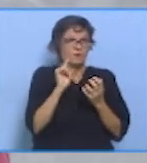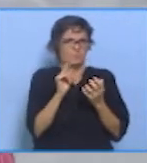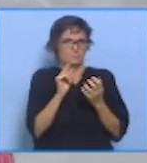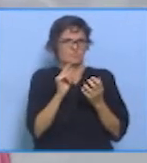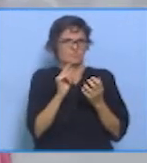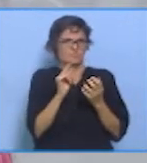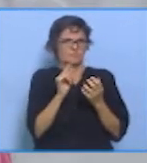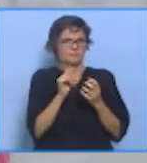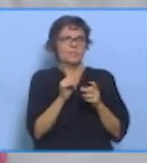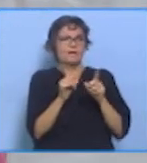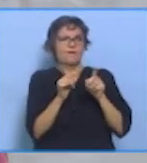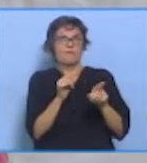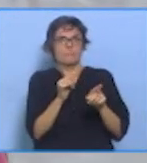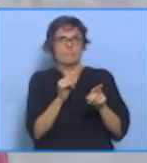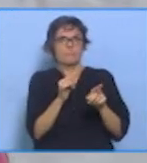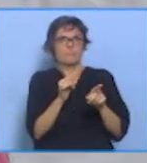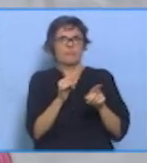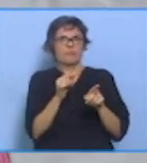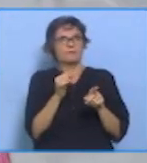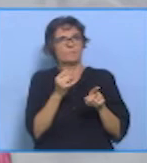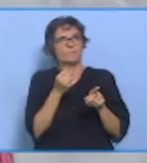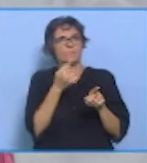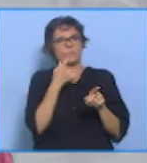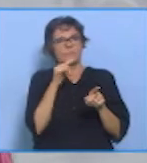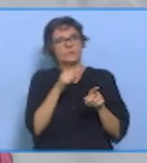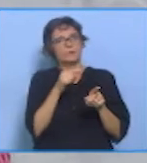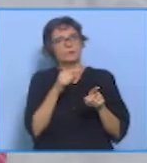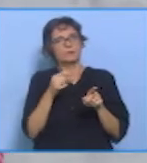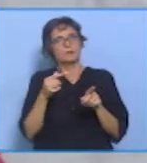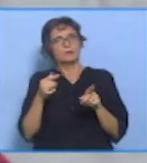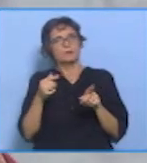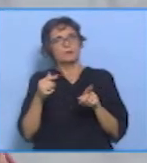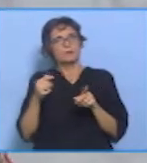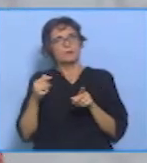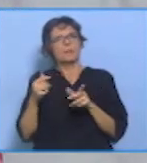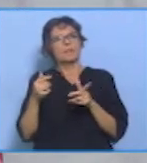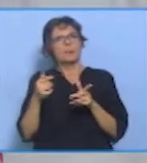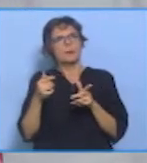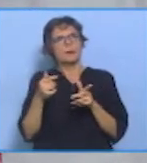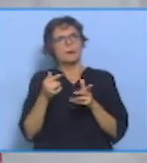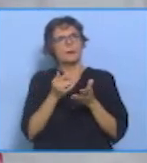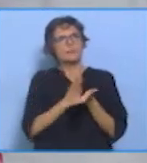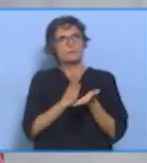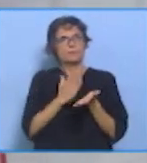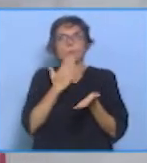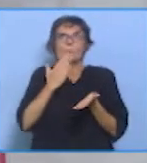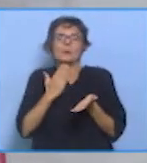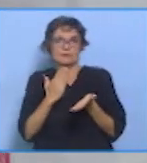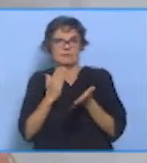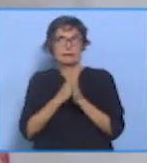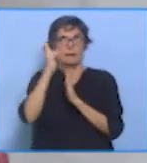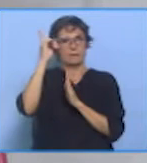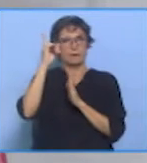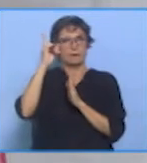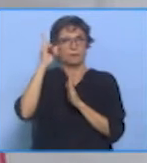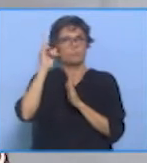que um percurso, há aqui como que uma passagem, um passo mais. Não é só o agradecer a Deus, o